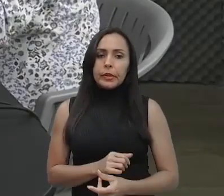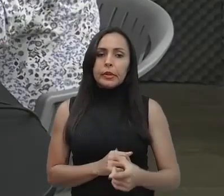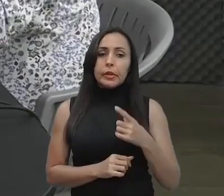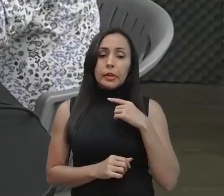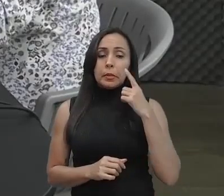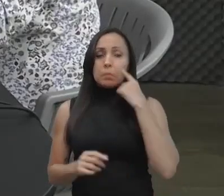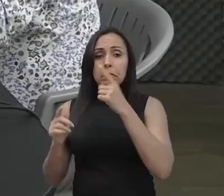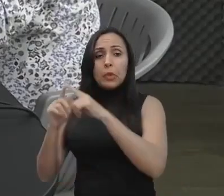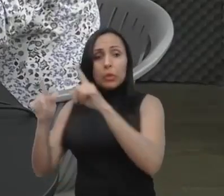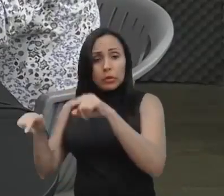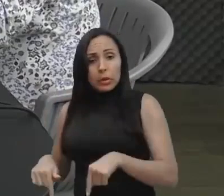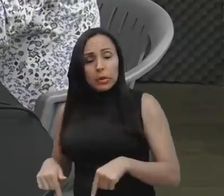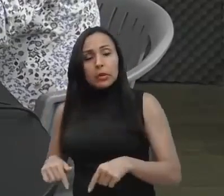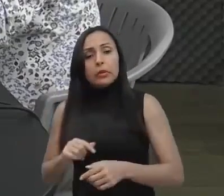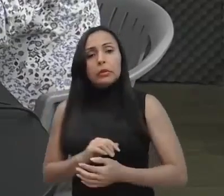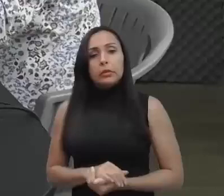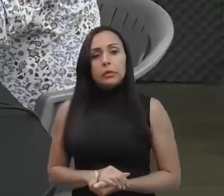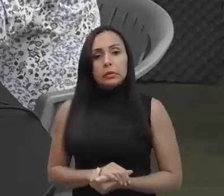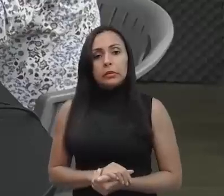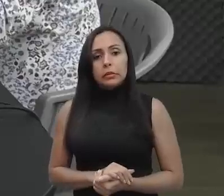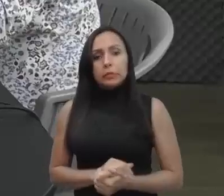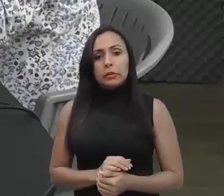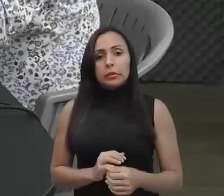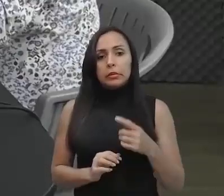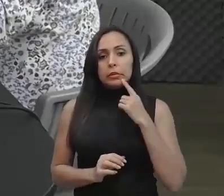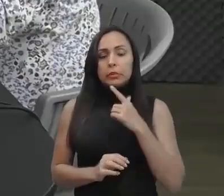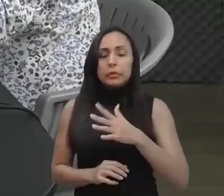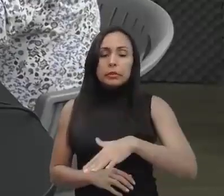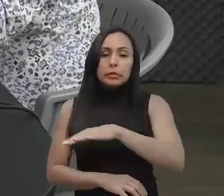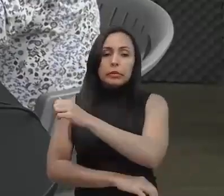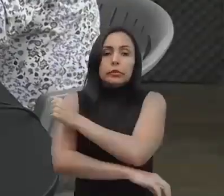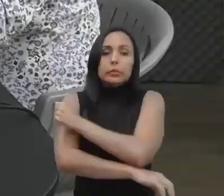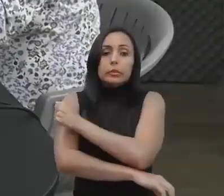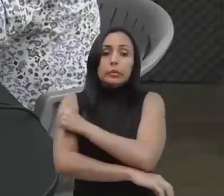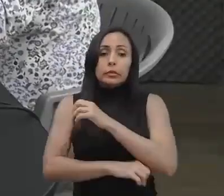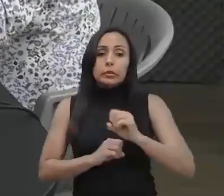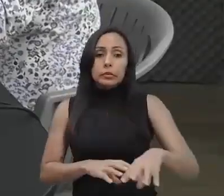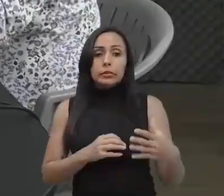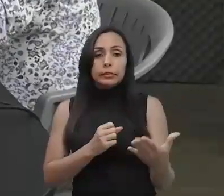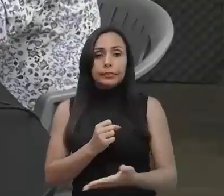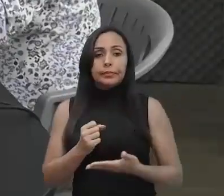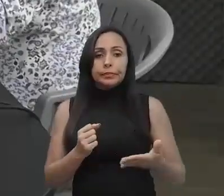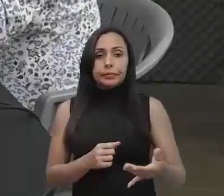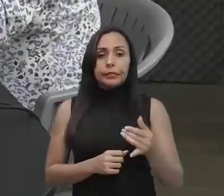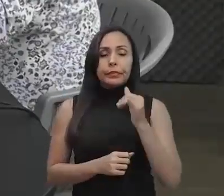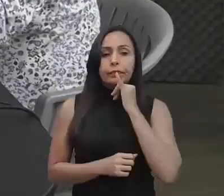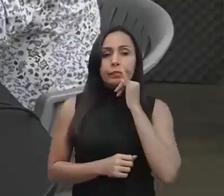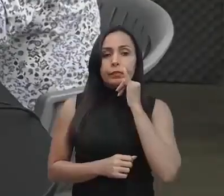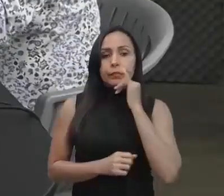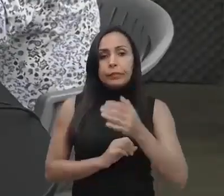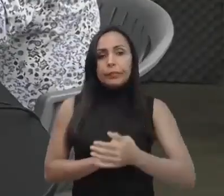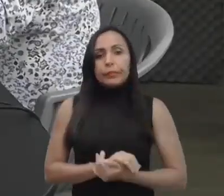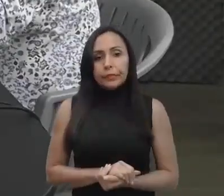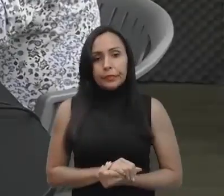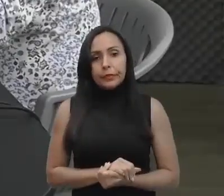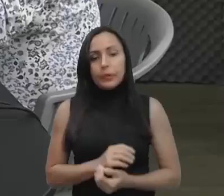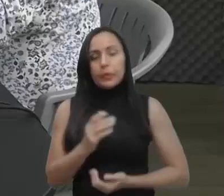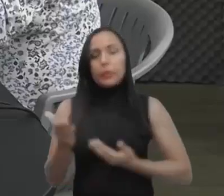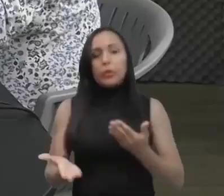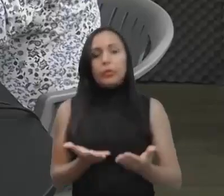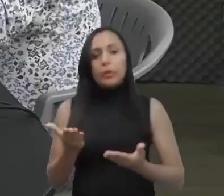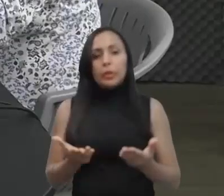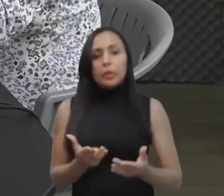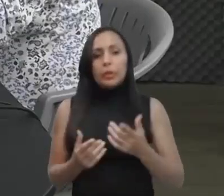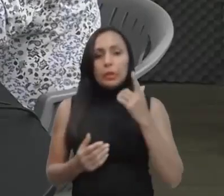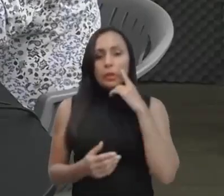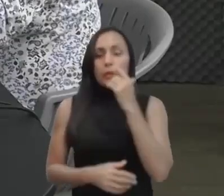que não contempla somente o estudante da Educação Básica por exemplo o p no Campus né que oferta bolsa pro estudante se